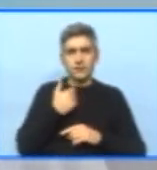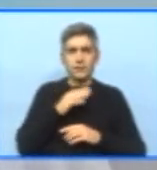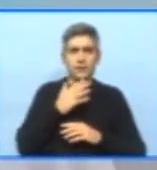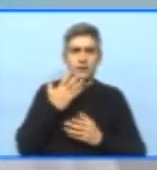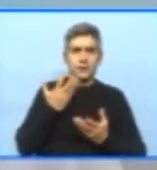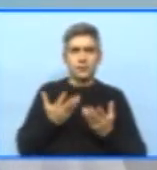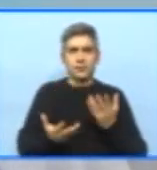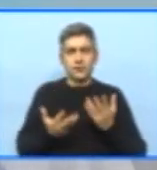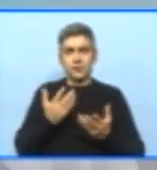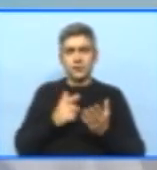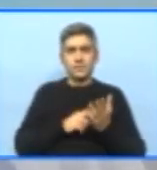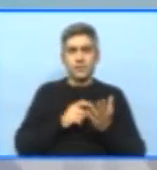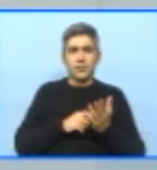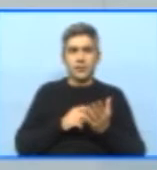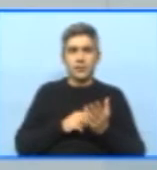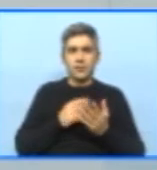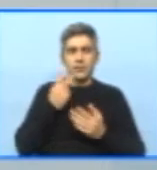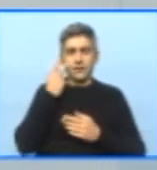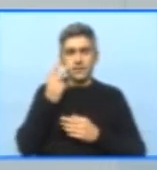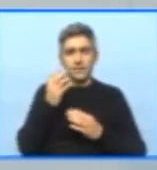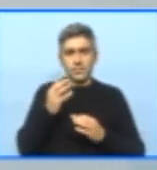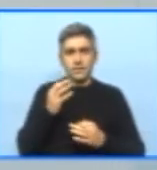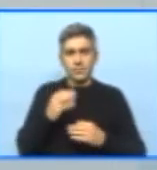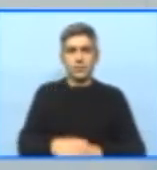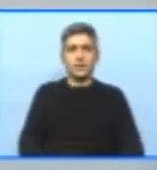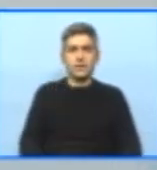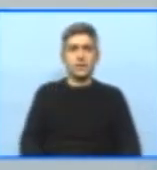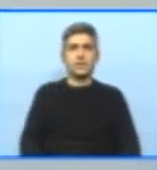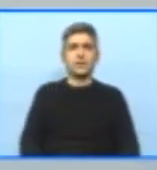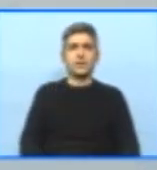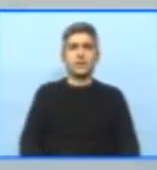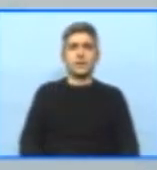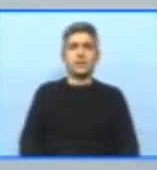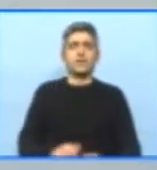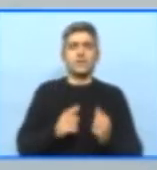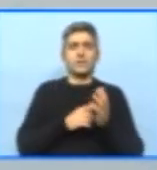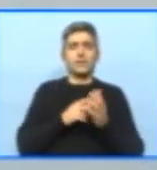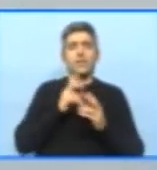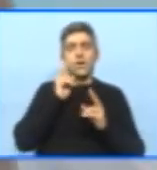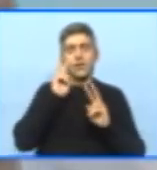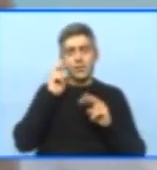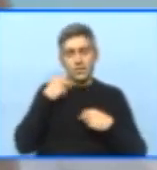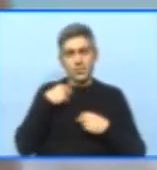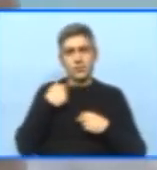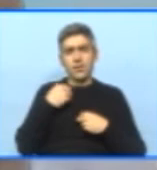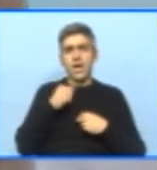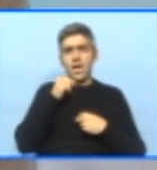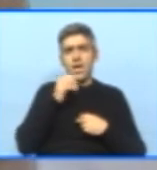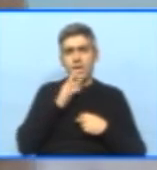mas falta ver mesmo. Falta o percurso. E falta, sobretudo, tomarmos consciência que somos ainda muito